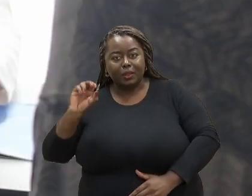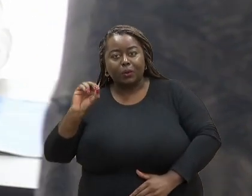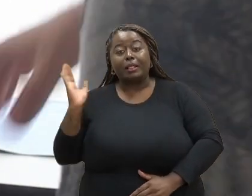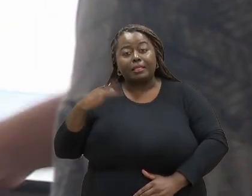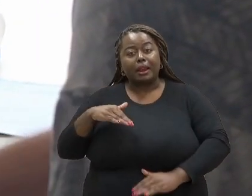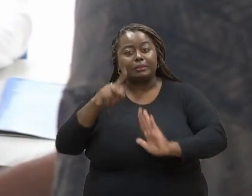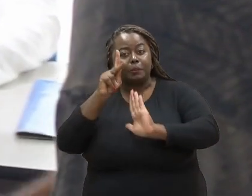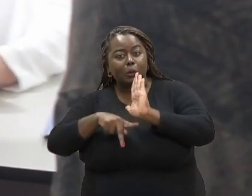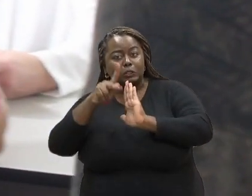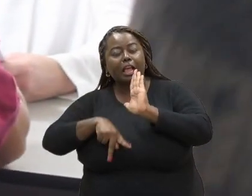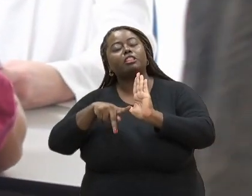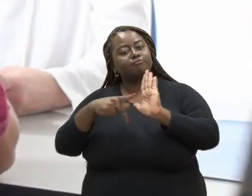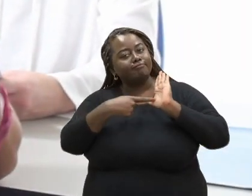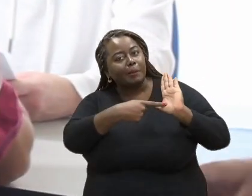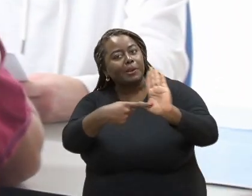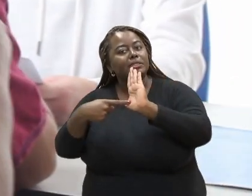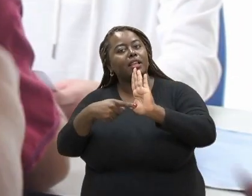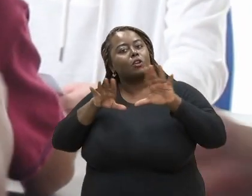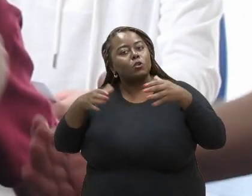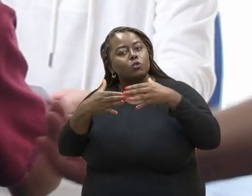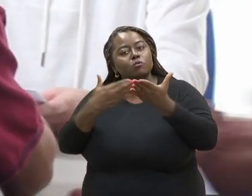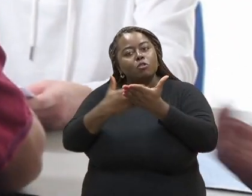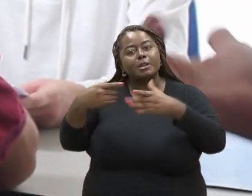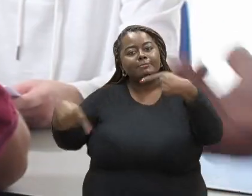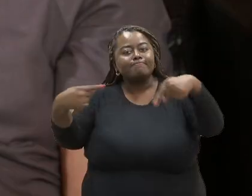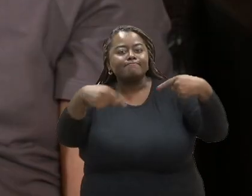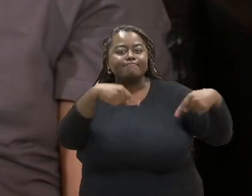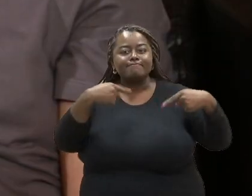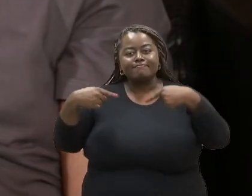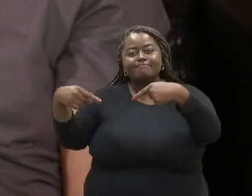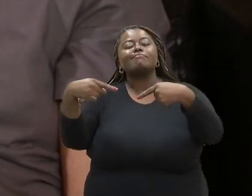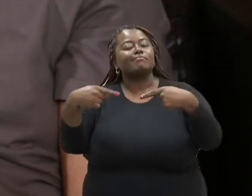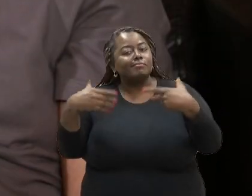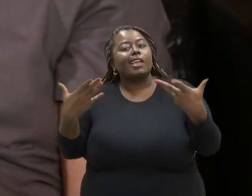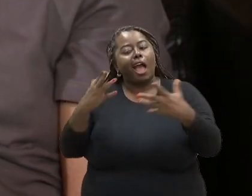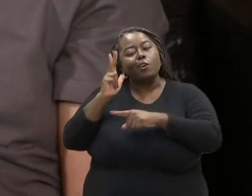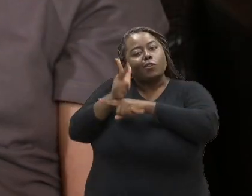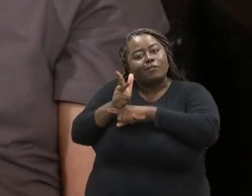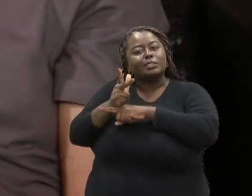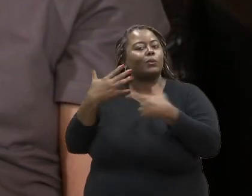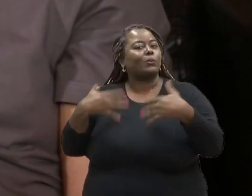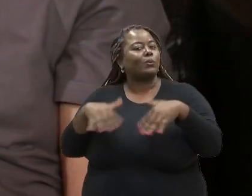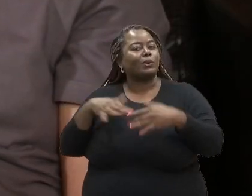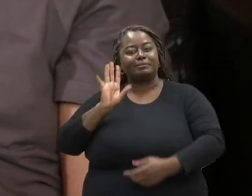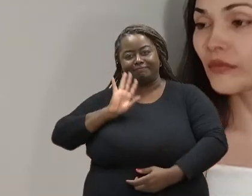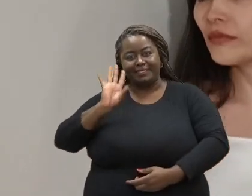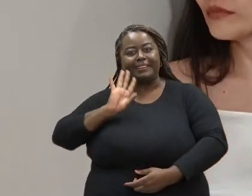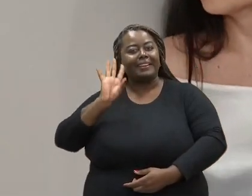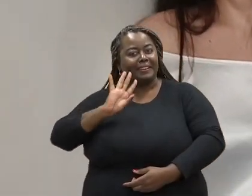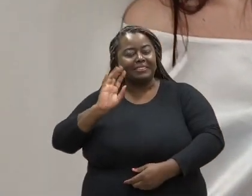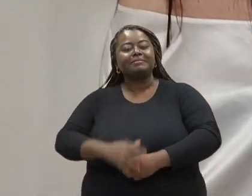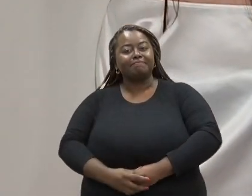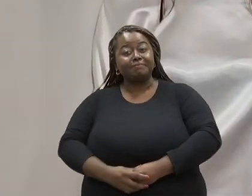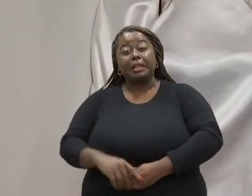mesa e o grupo começa a discutir. E no fim ficou uma gravação muito legal, a história ficou legal. Tem